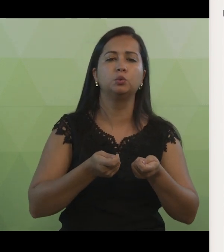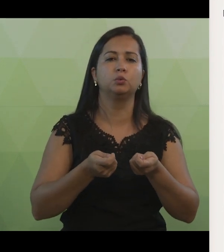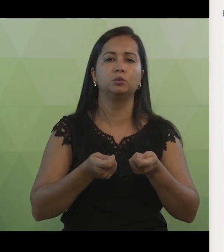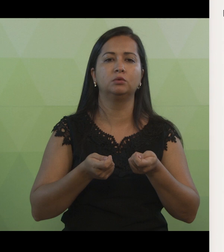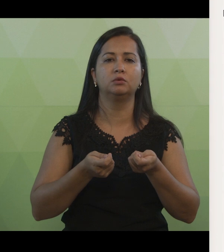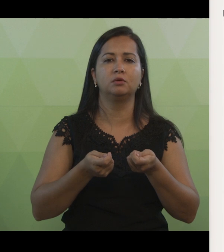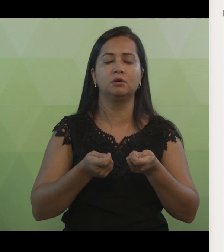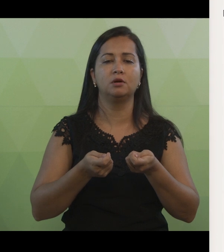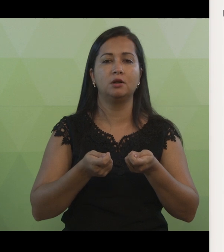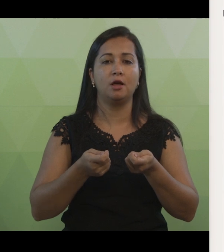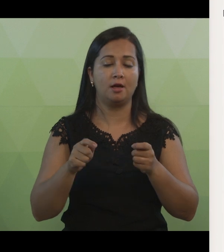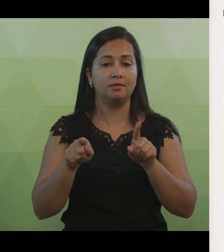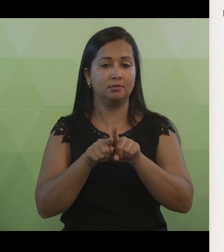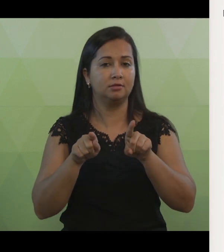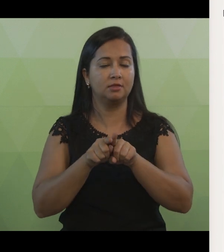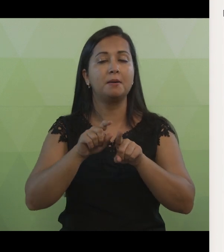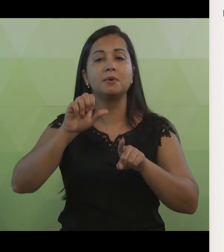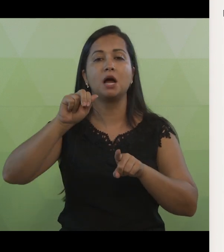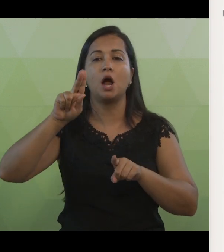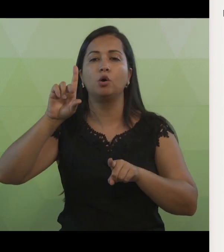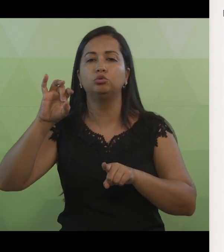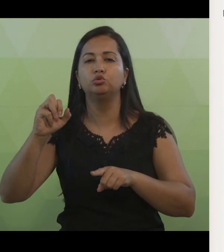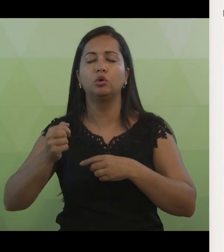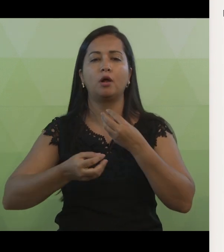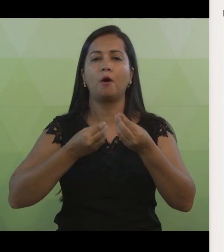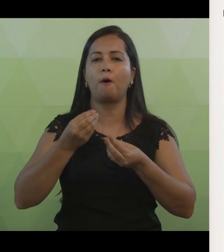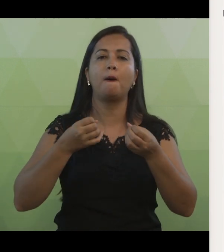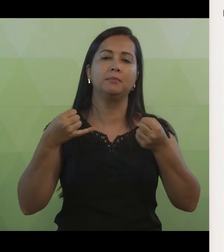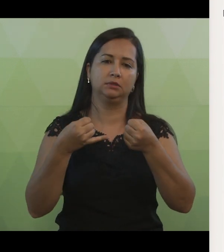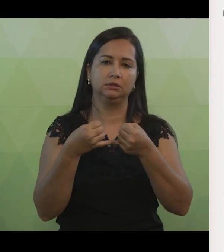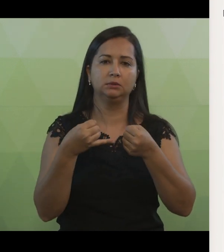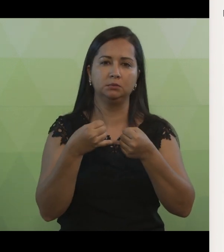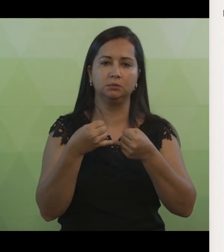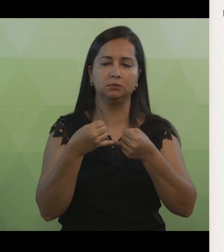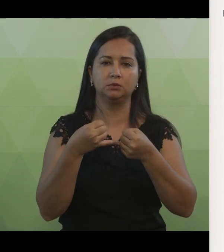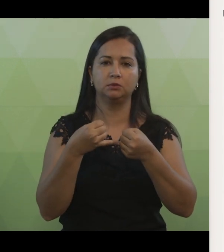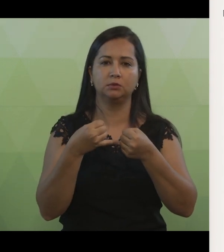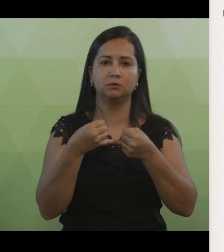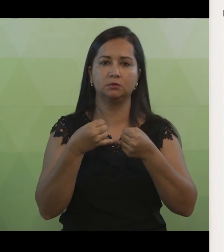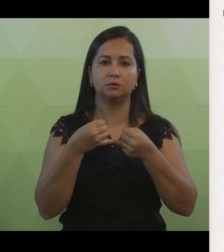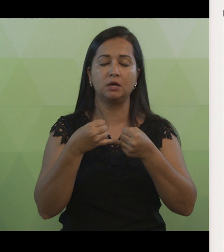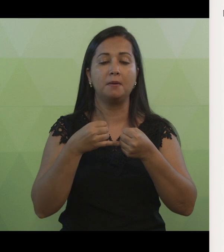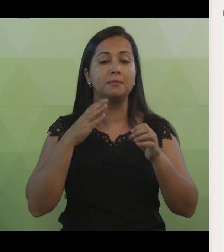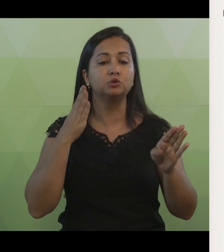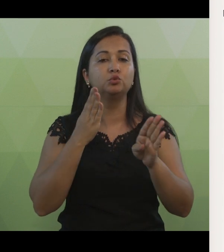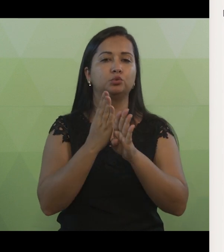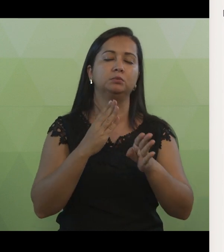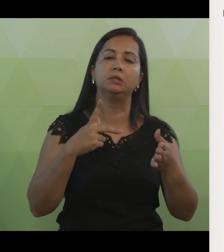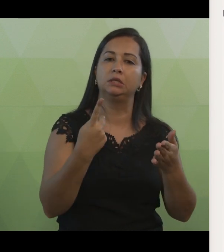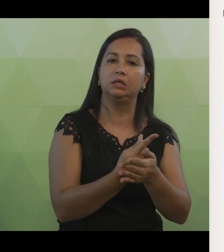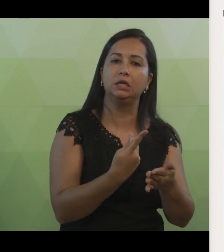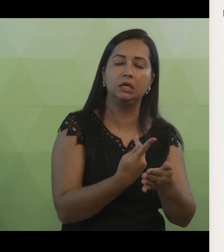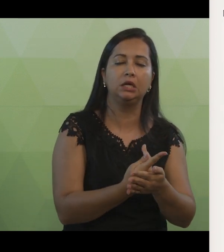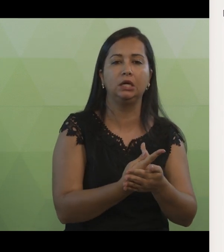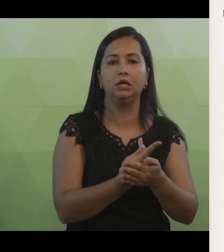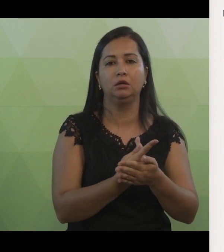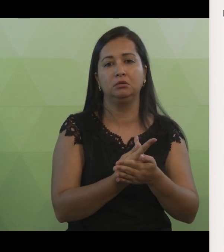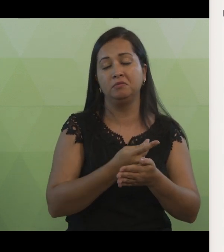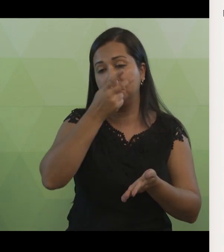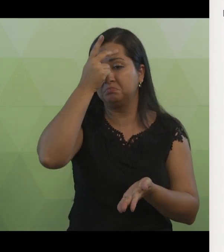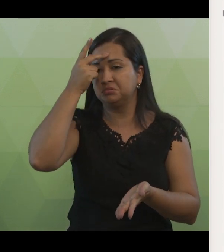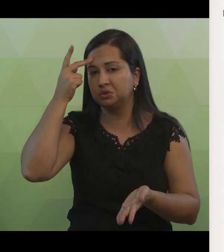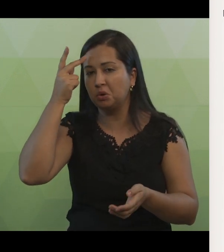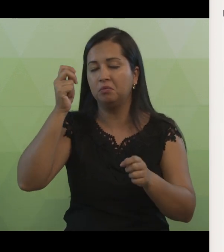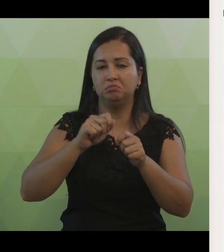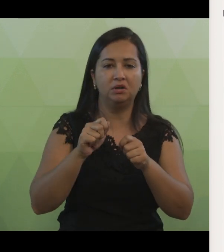aplicações e também sobre a área de auditoria de sistema de informação, a fim de encontrar erros, falhas, humanas ou não,